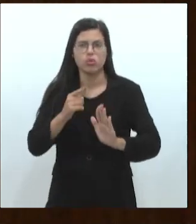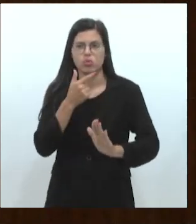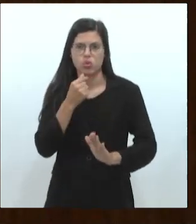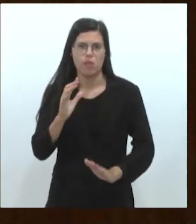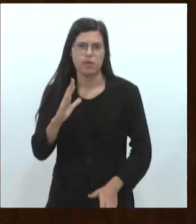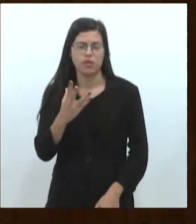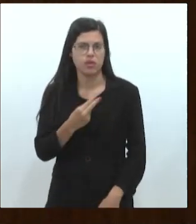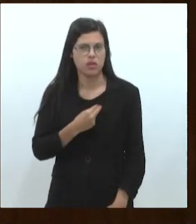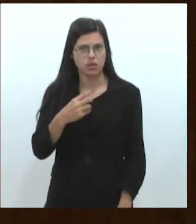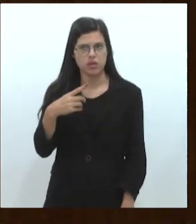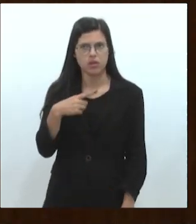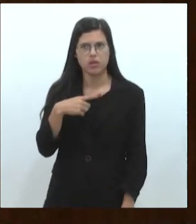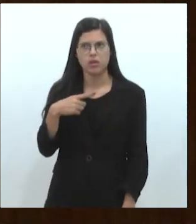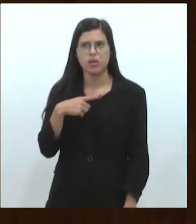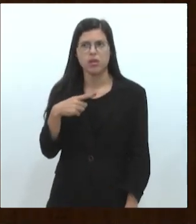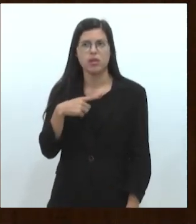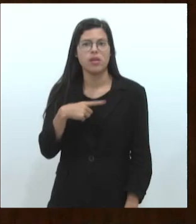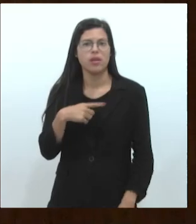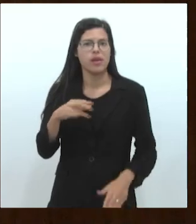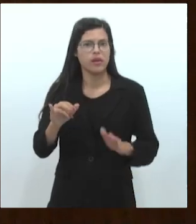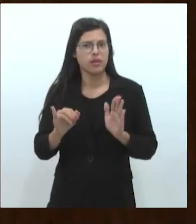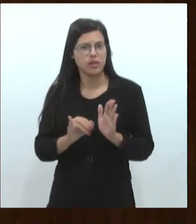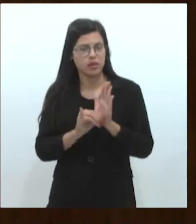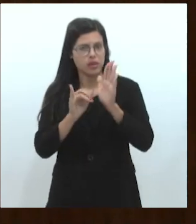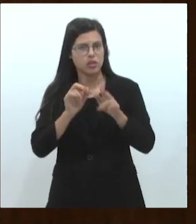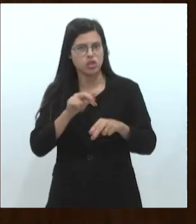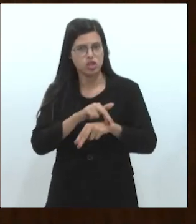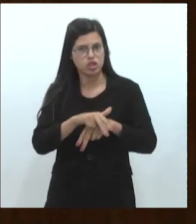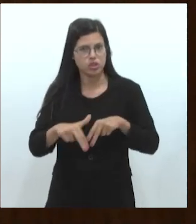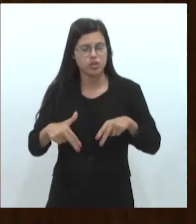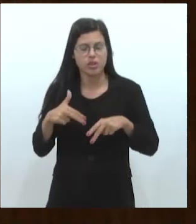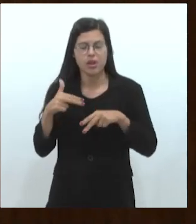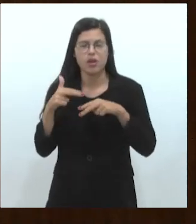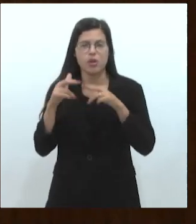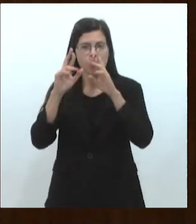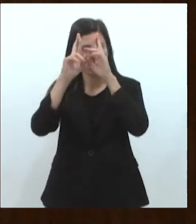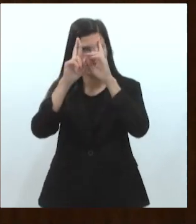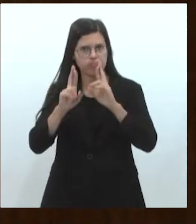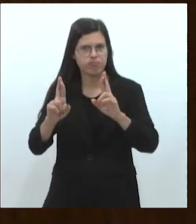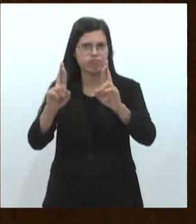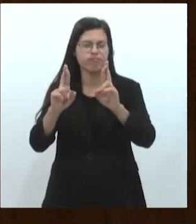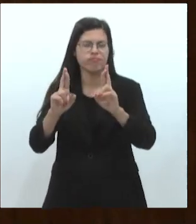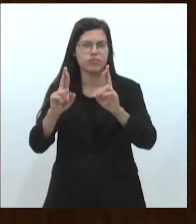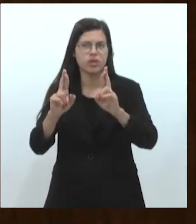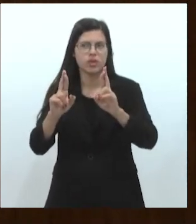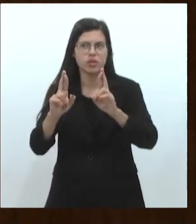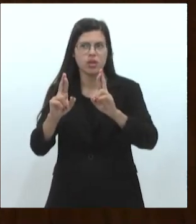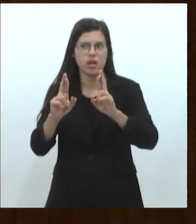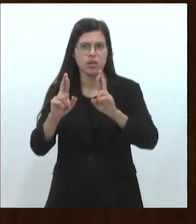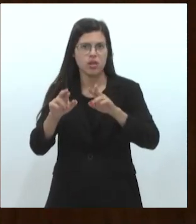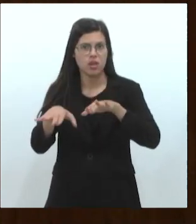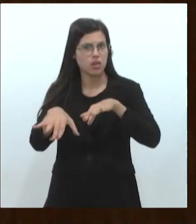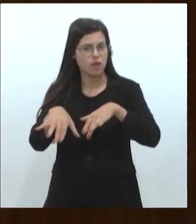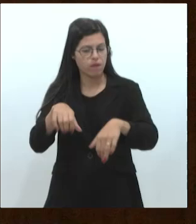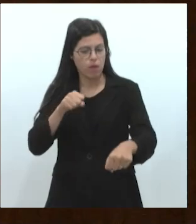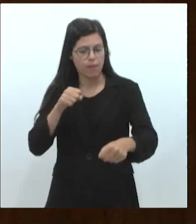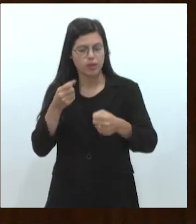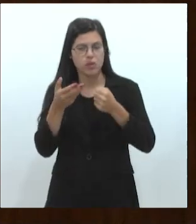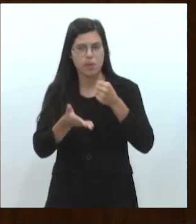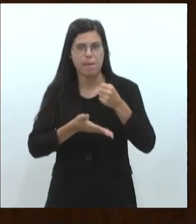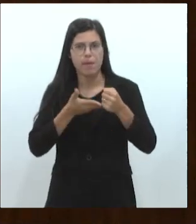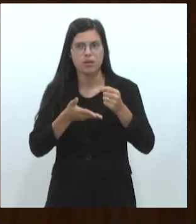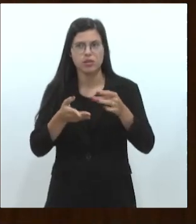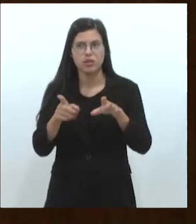de terem a sua identidade de gênero respeitada no âmbito da formação básica,